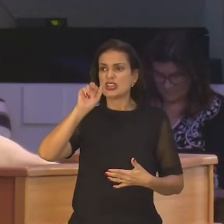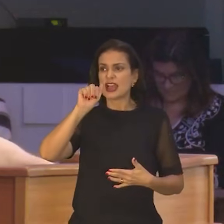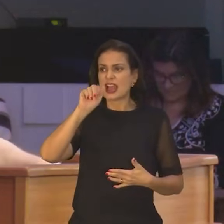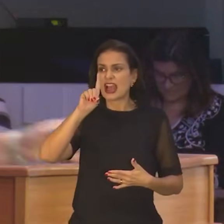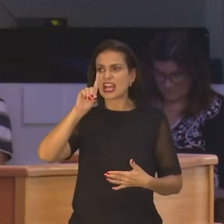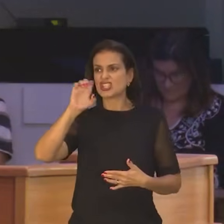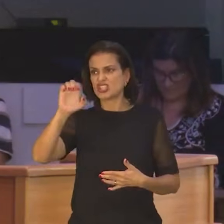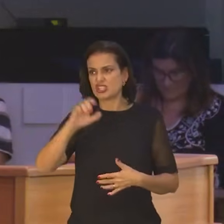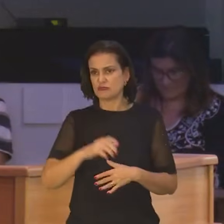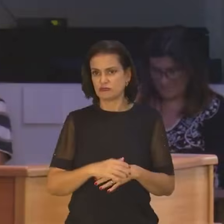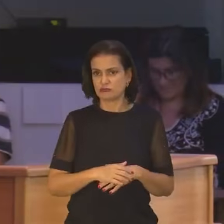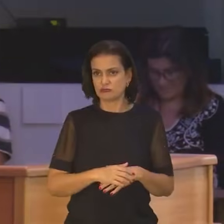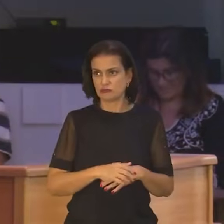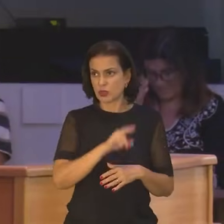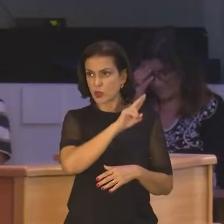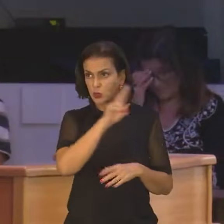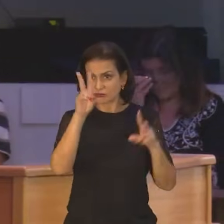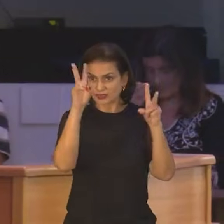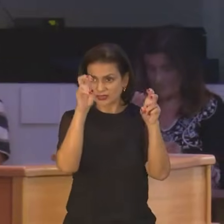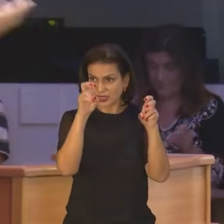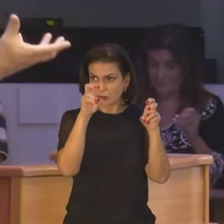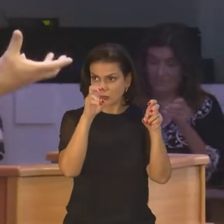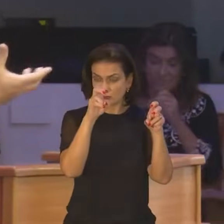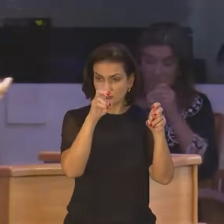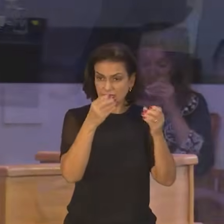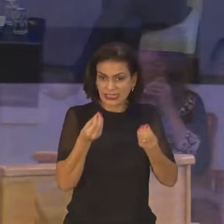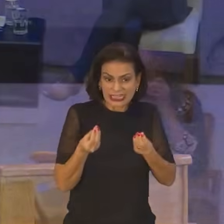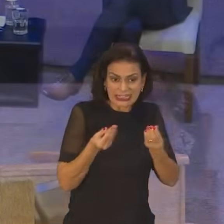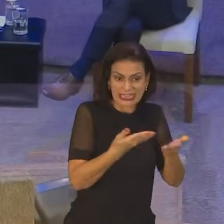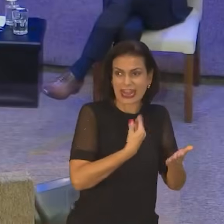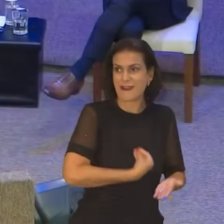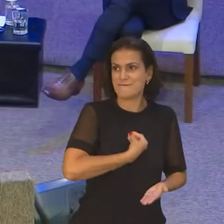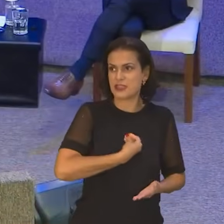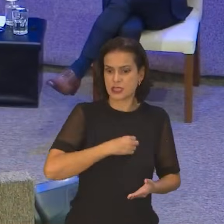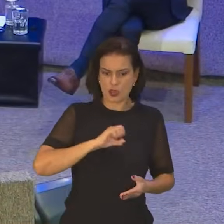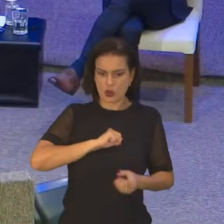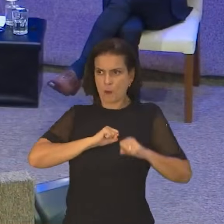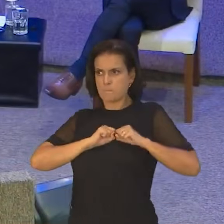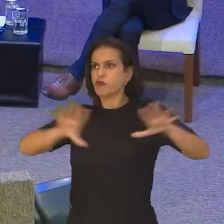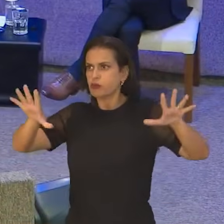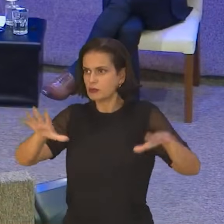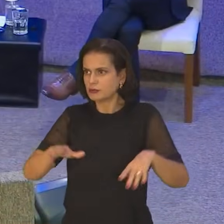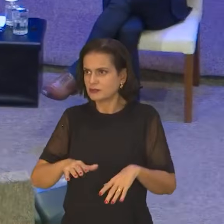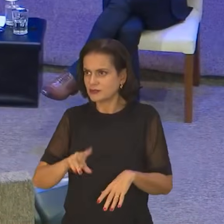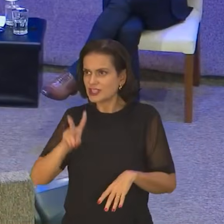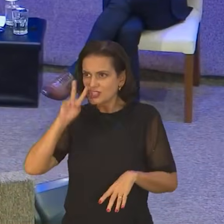Ou seja, sobre a doação de vida, entregar a sua vida.